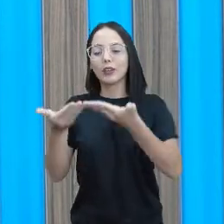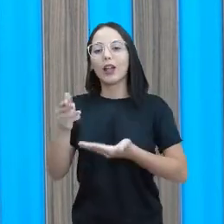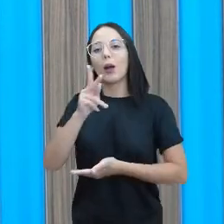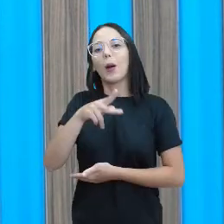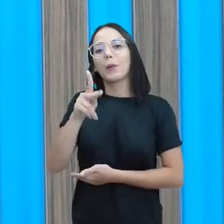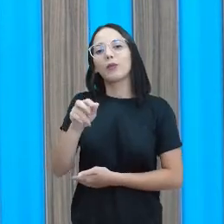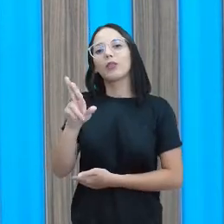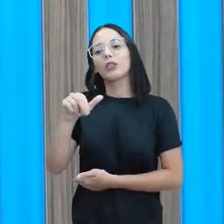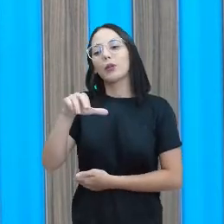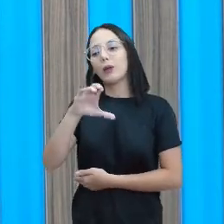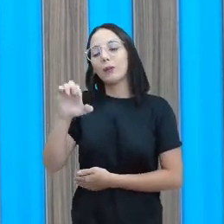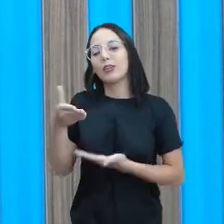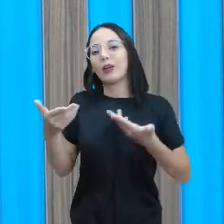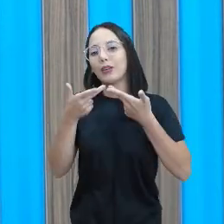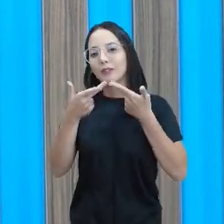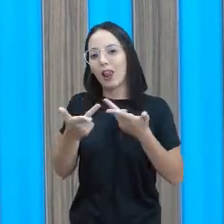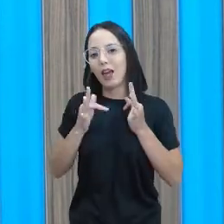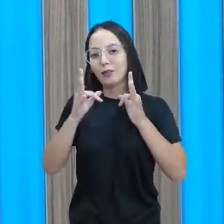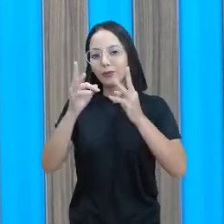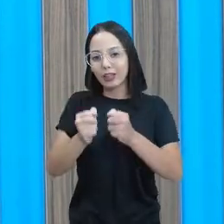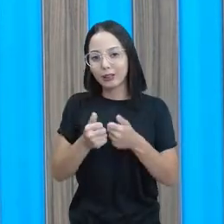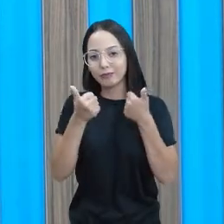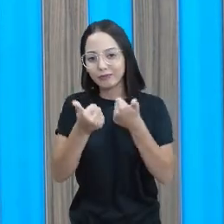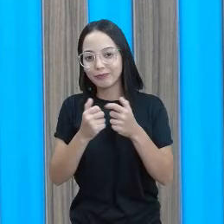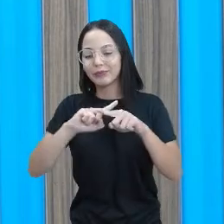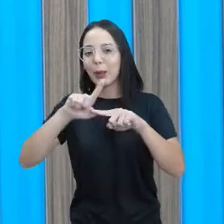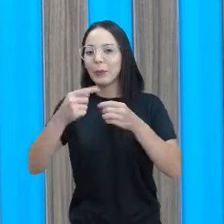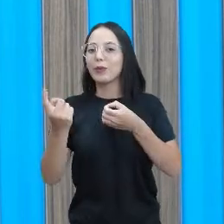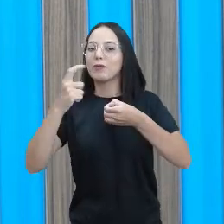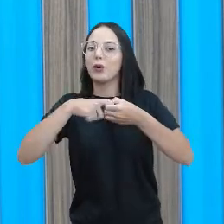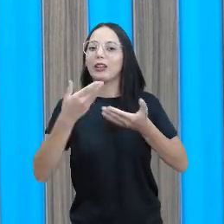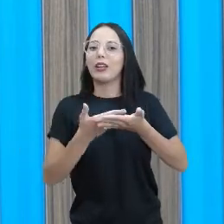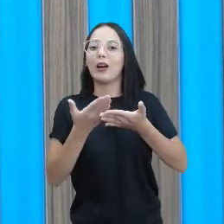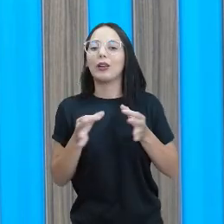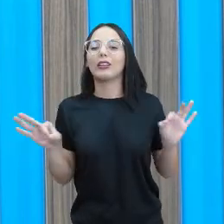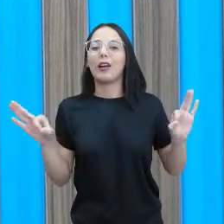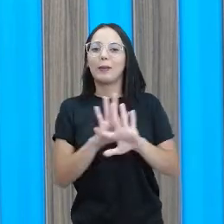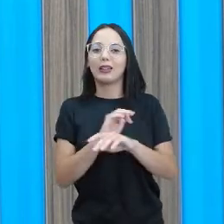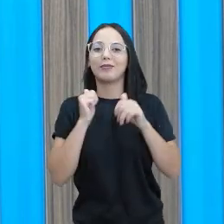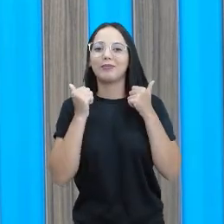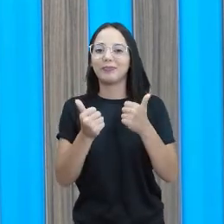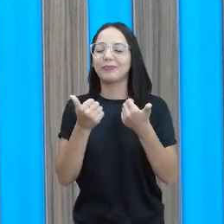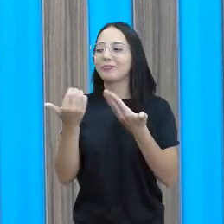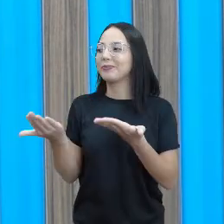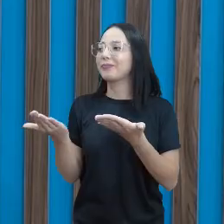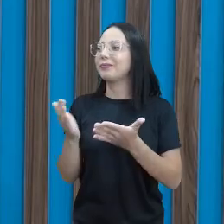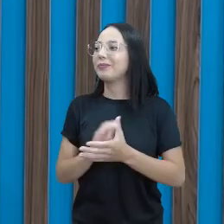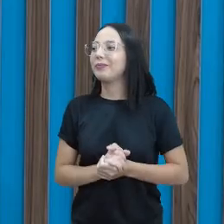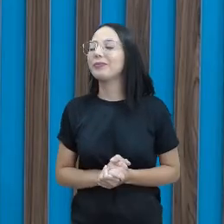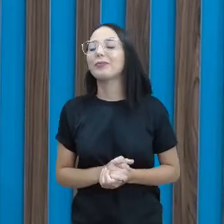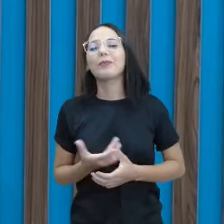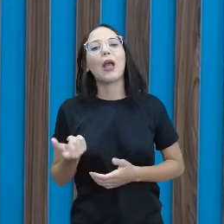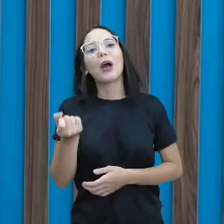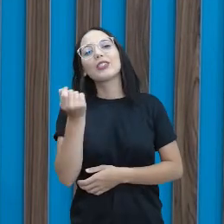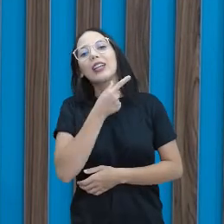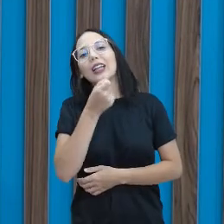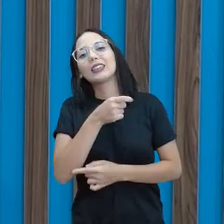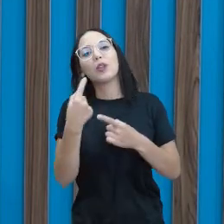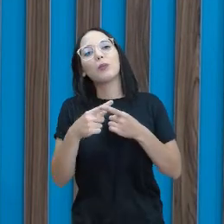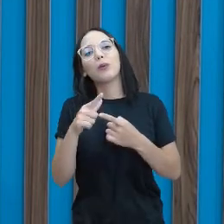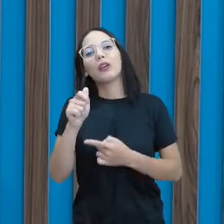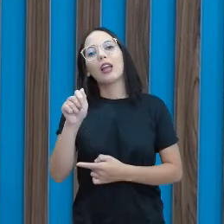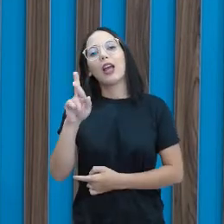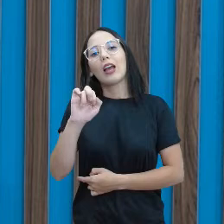professora Briane para ela dar as considerações finais e já a gente volta para encerrar a aula. Vai lá, Briane. Eu achei tão engraçado, o Gabriel colocou